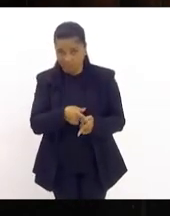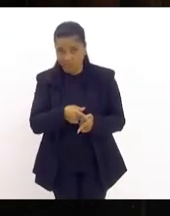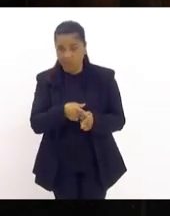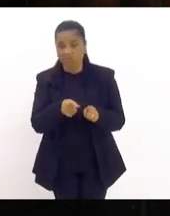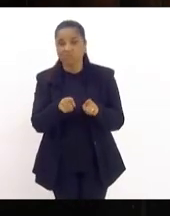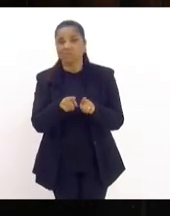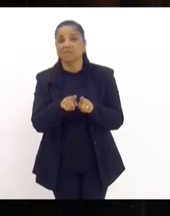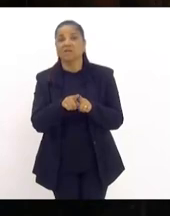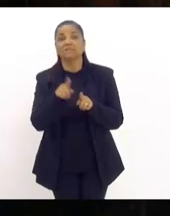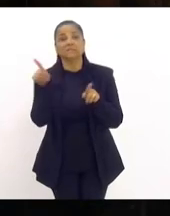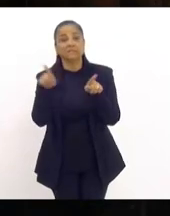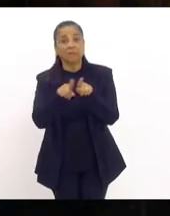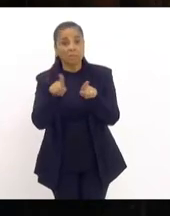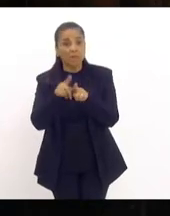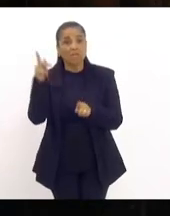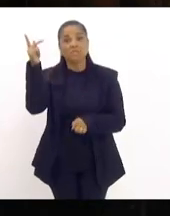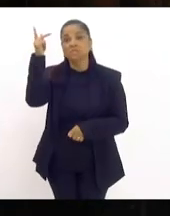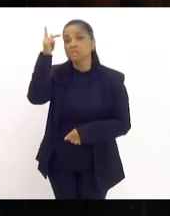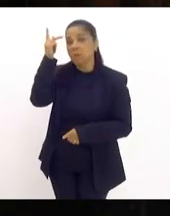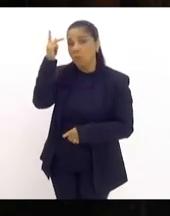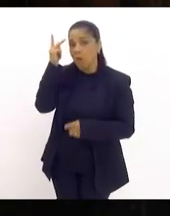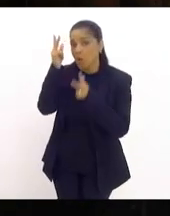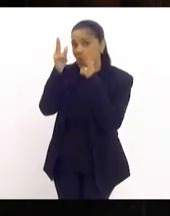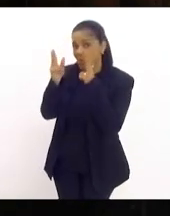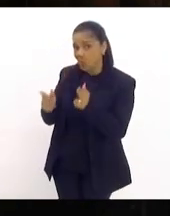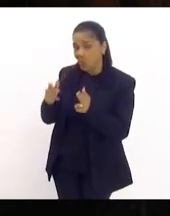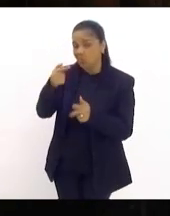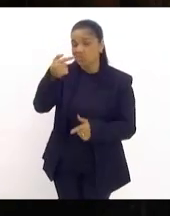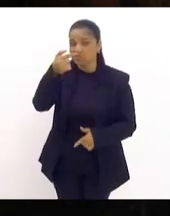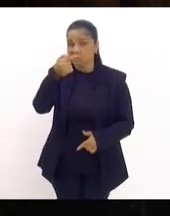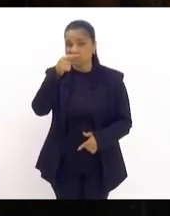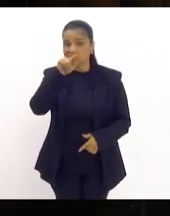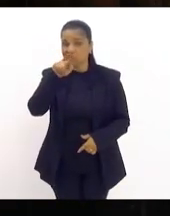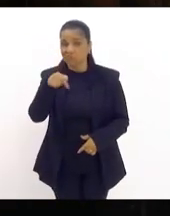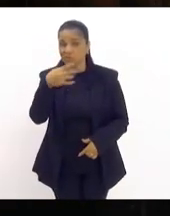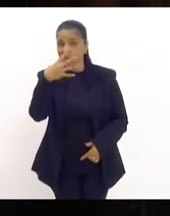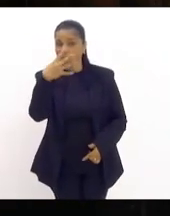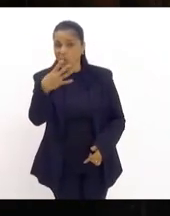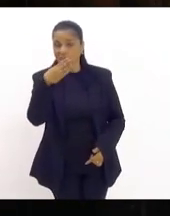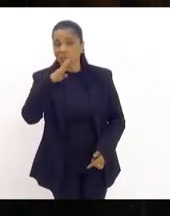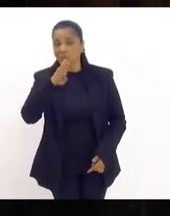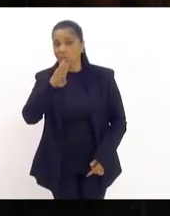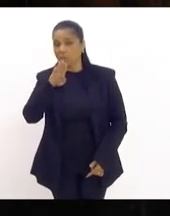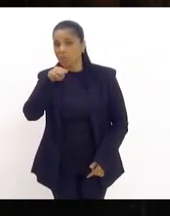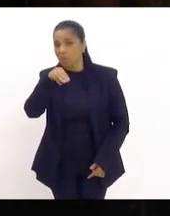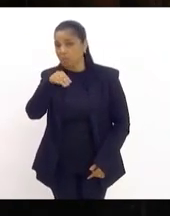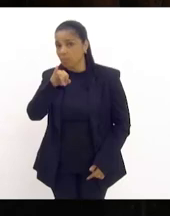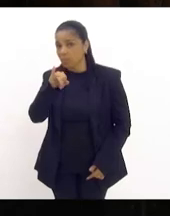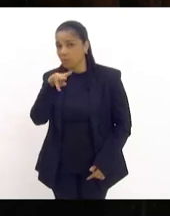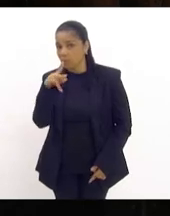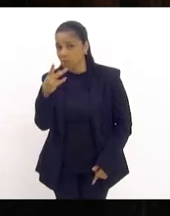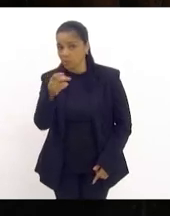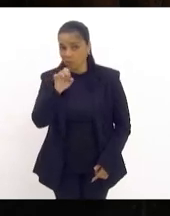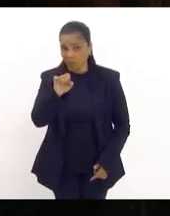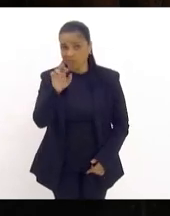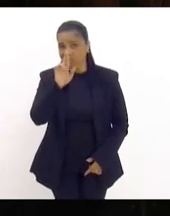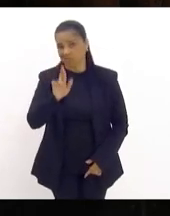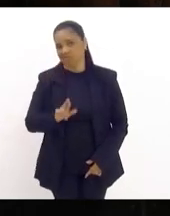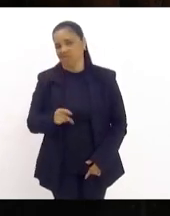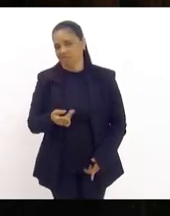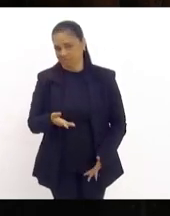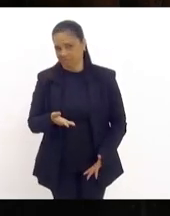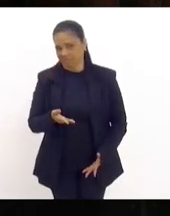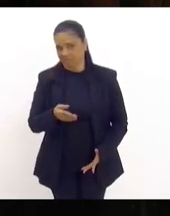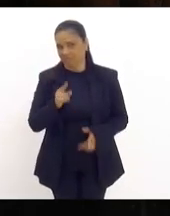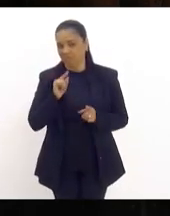Paulo, 7,4 bilhões de reais. Então, aqui está caracterizado